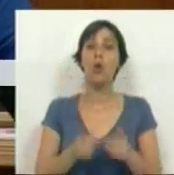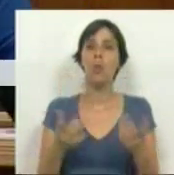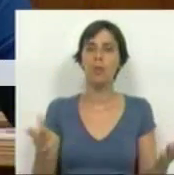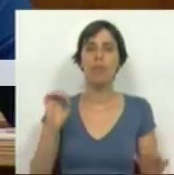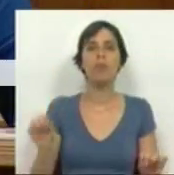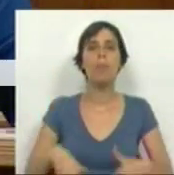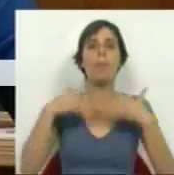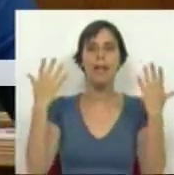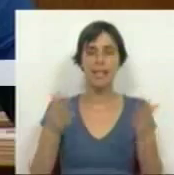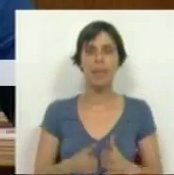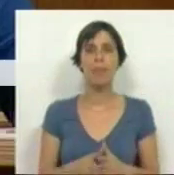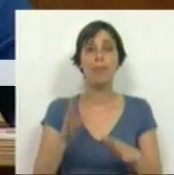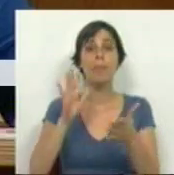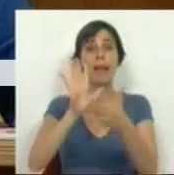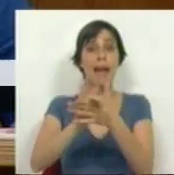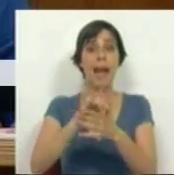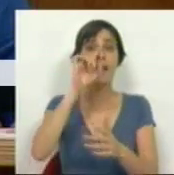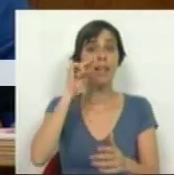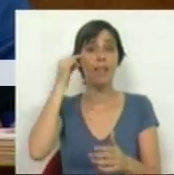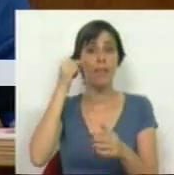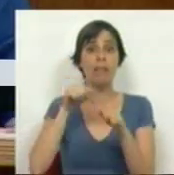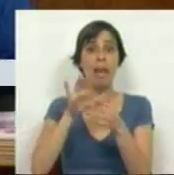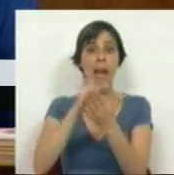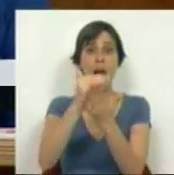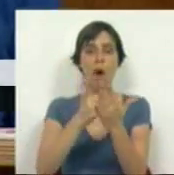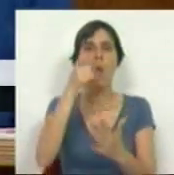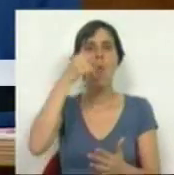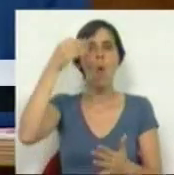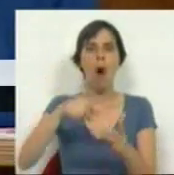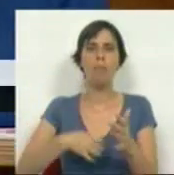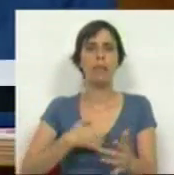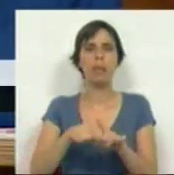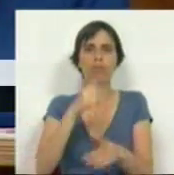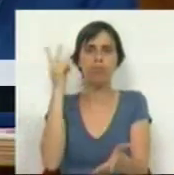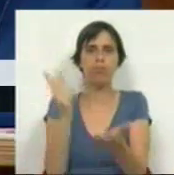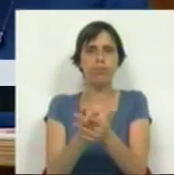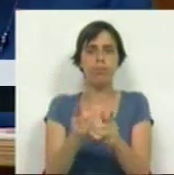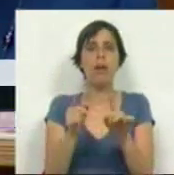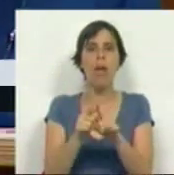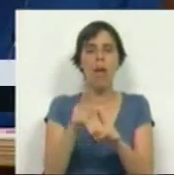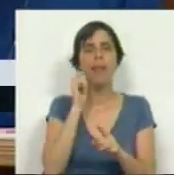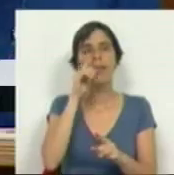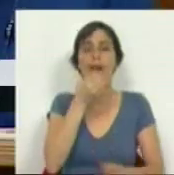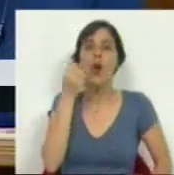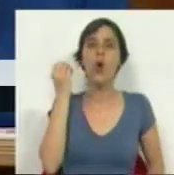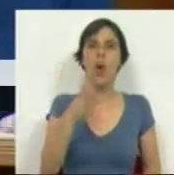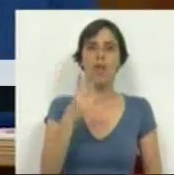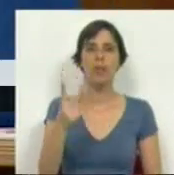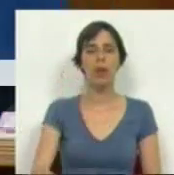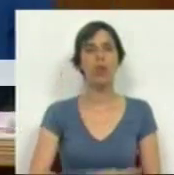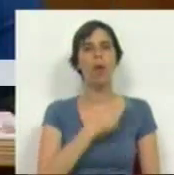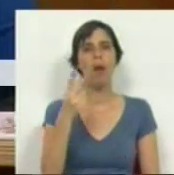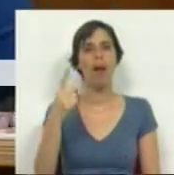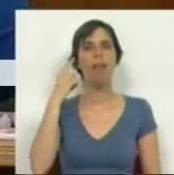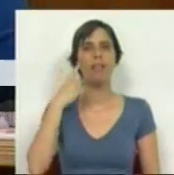pelo princípio. A carta de Vítor Gaspar é a carta de um homem derrotado. É a confissão de quem, ao fim de 2